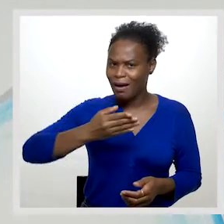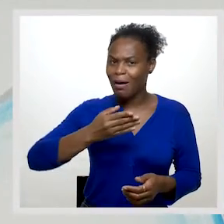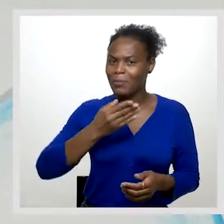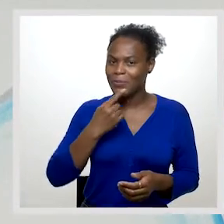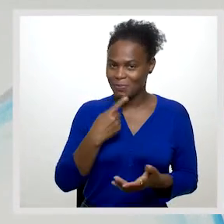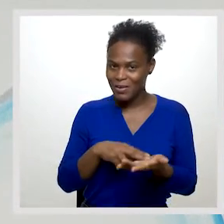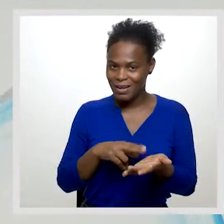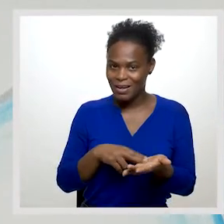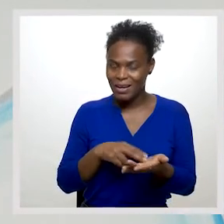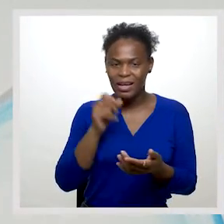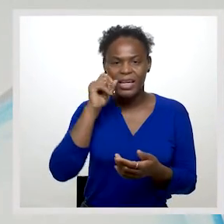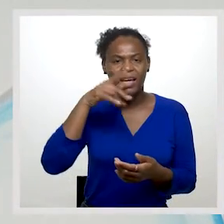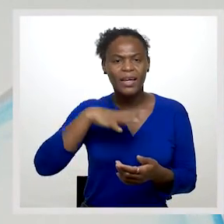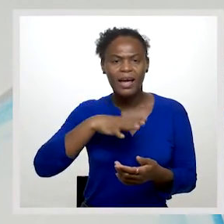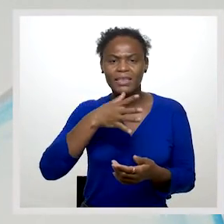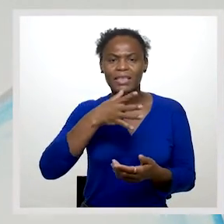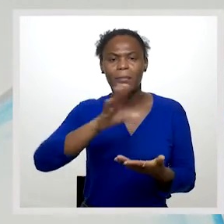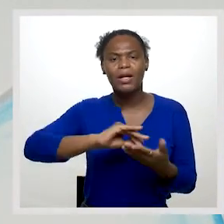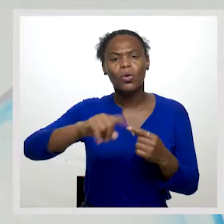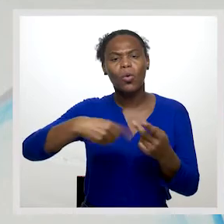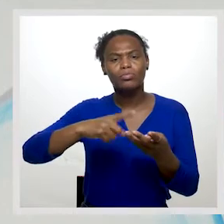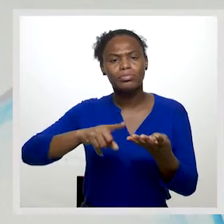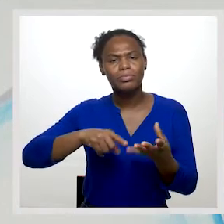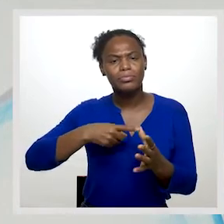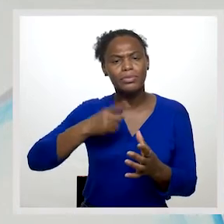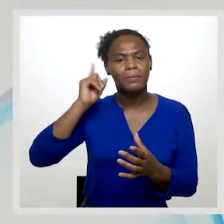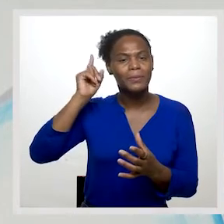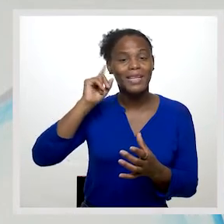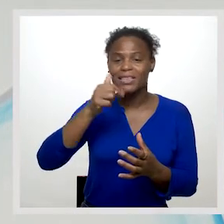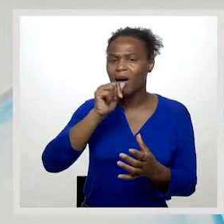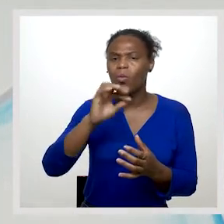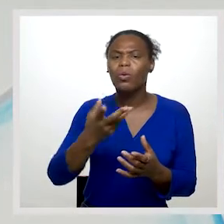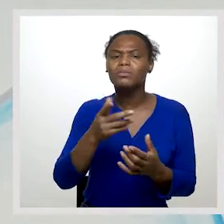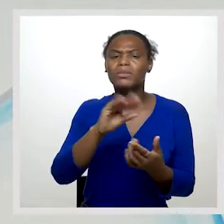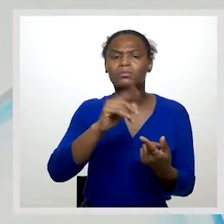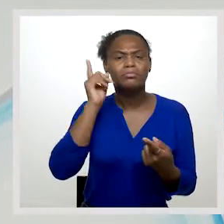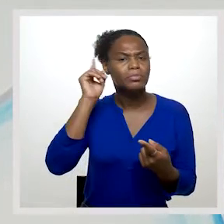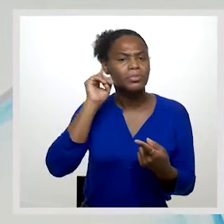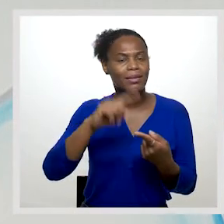é? Quem quer apresentar mais outras importâncias dos recursos hídricos?